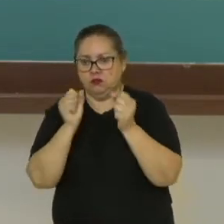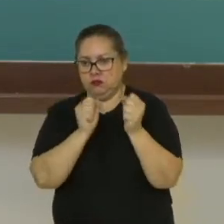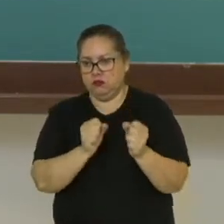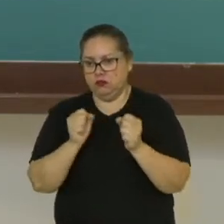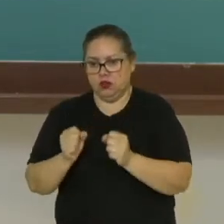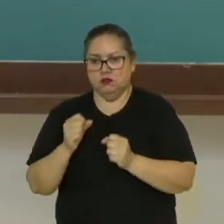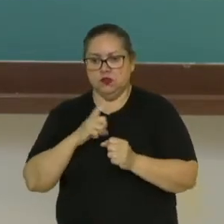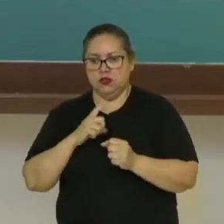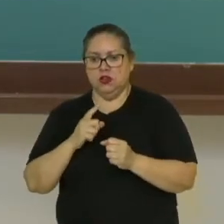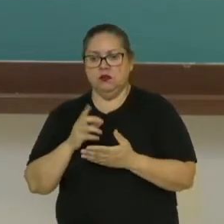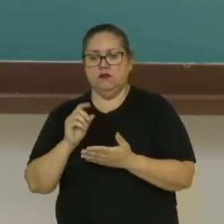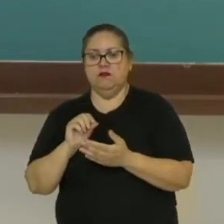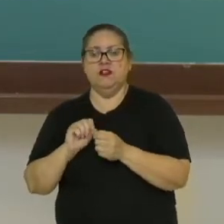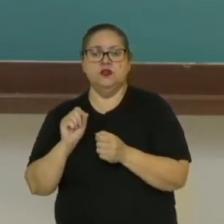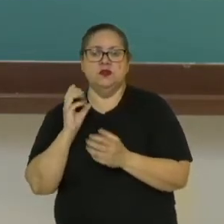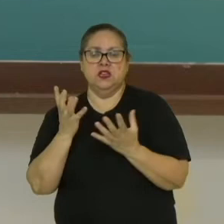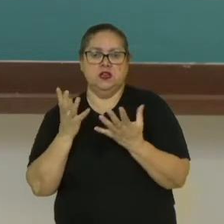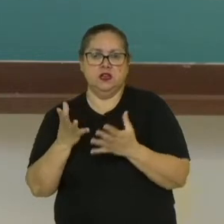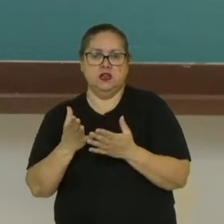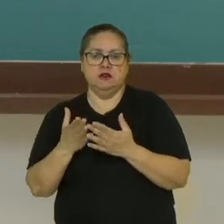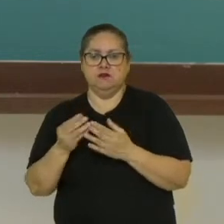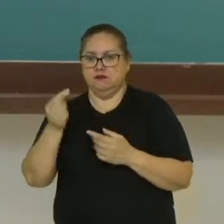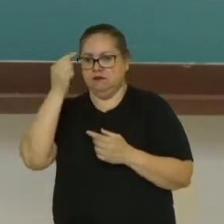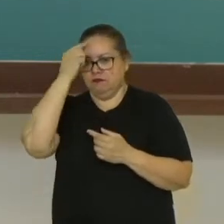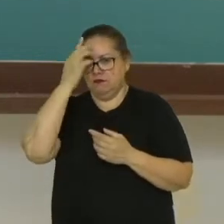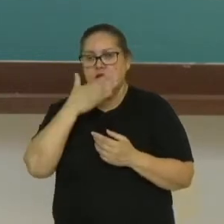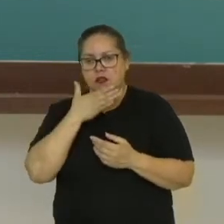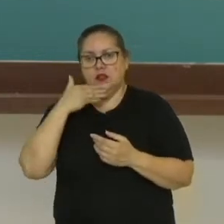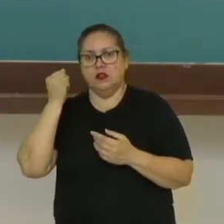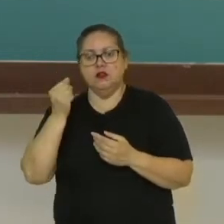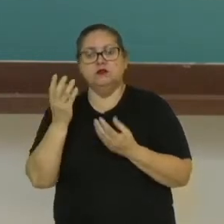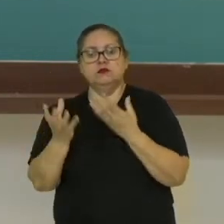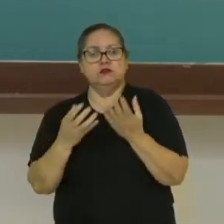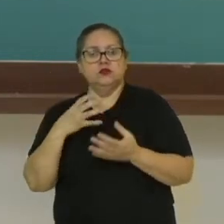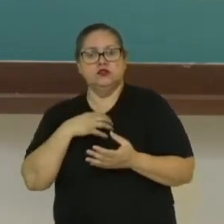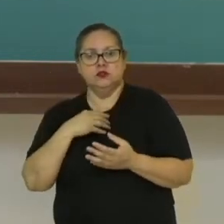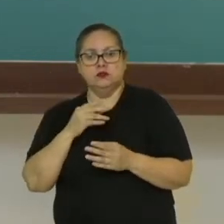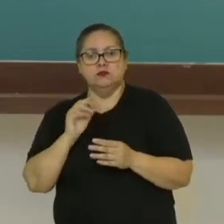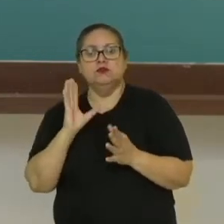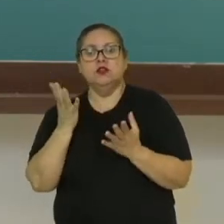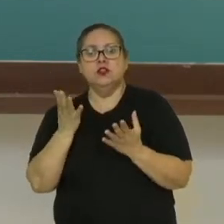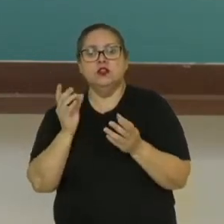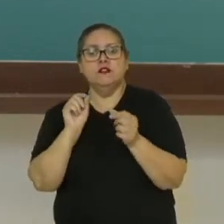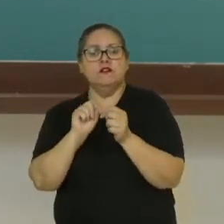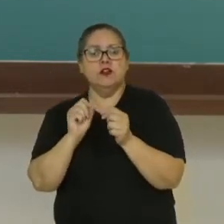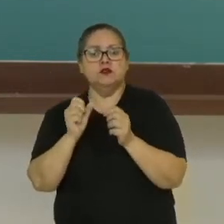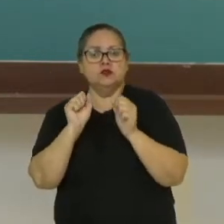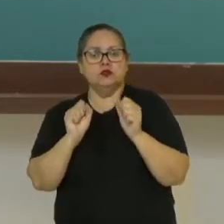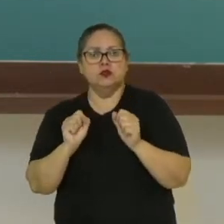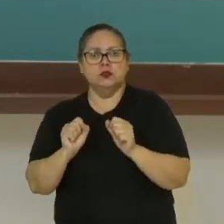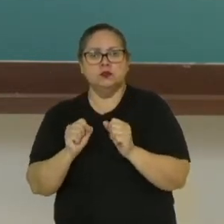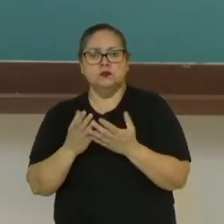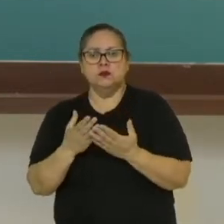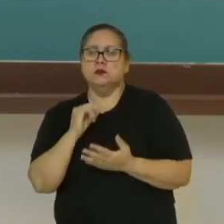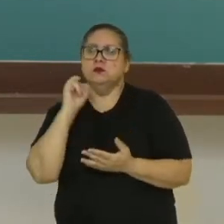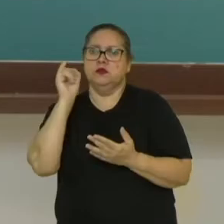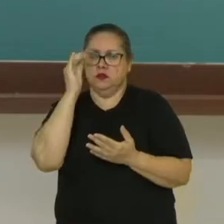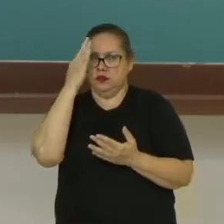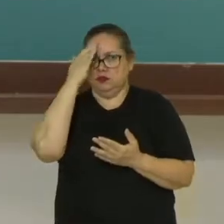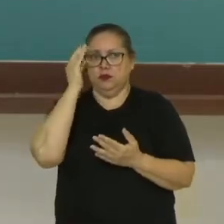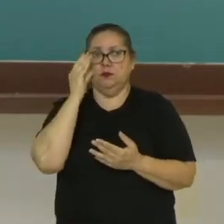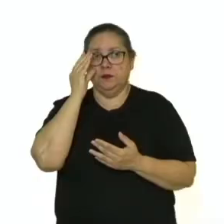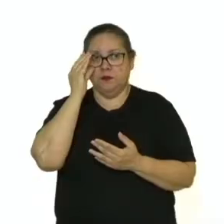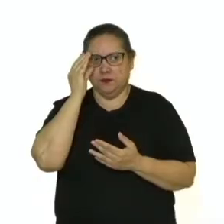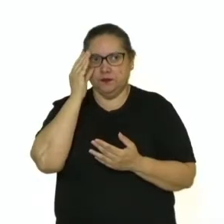conter abusos, ela racionaliza também melhor a função desses poderes. Essas são questões extremamente importantes.